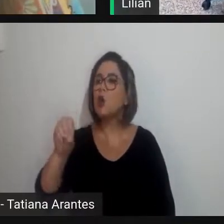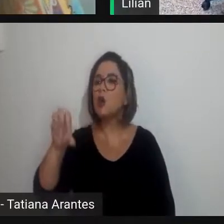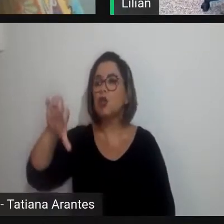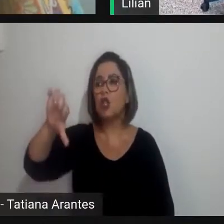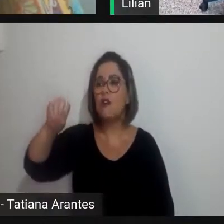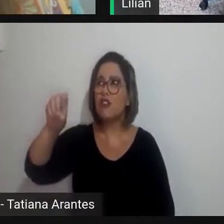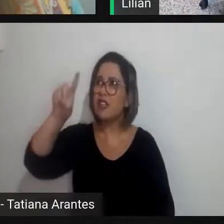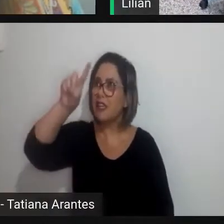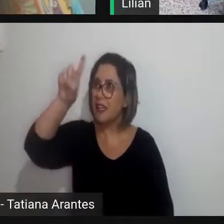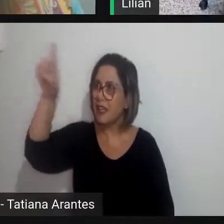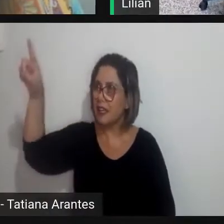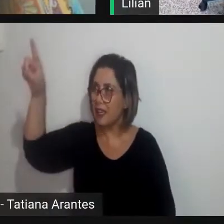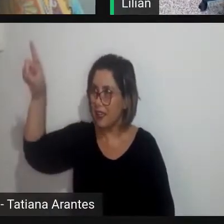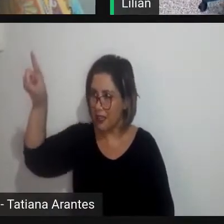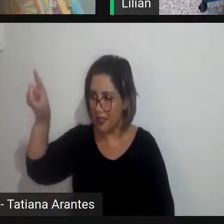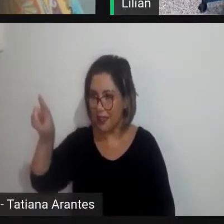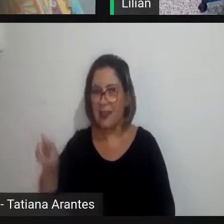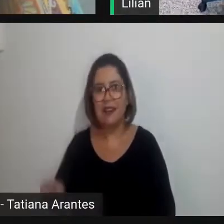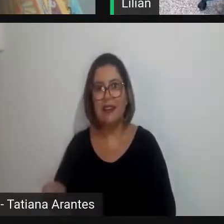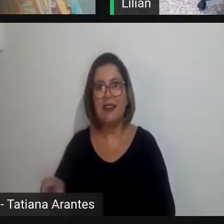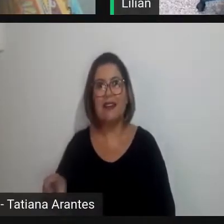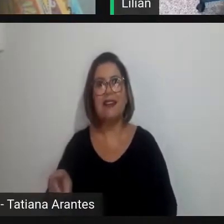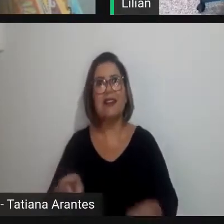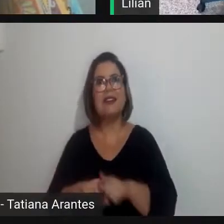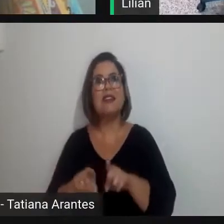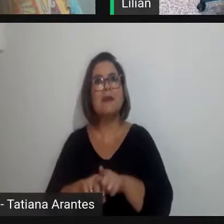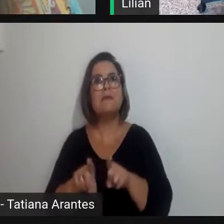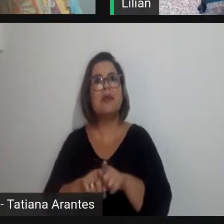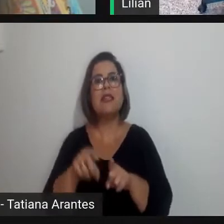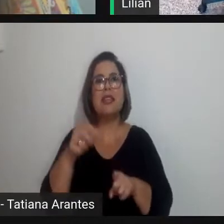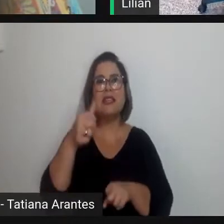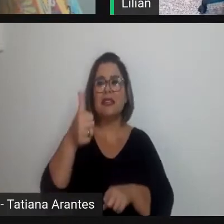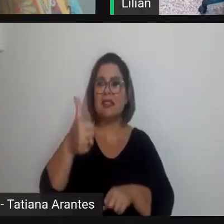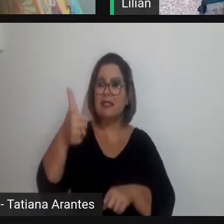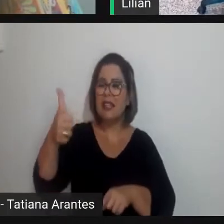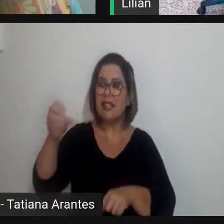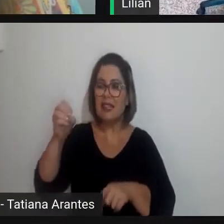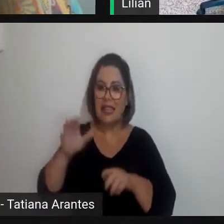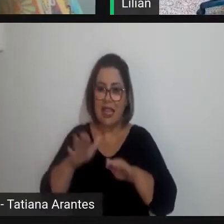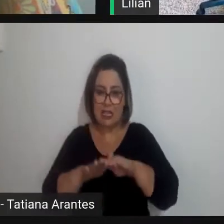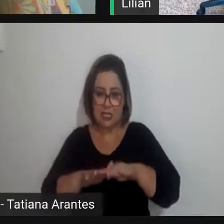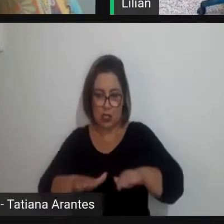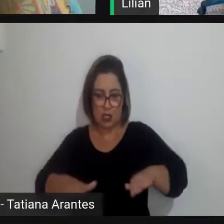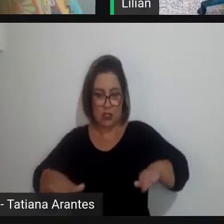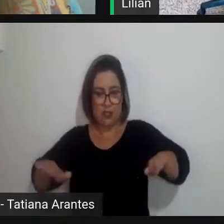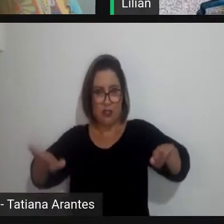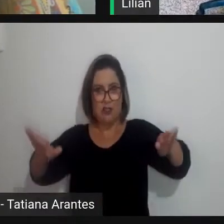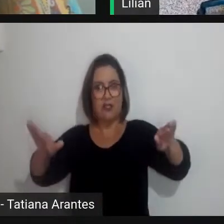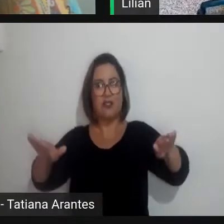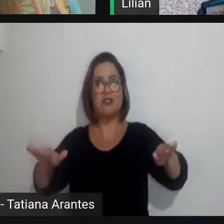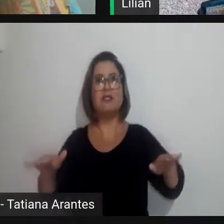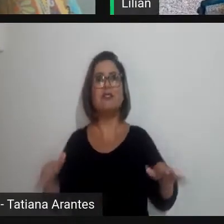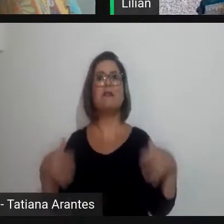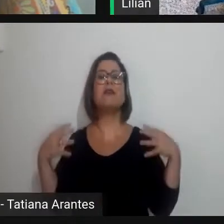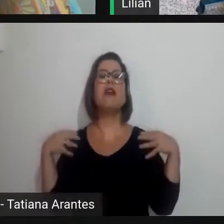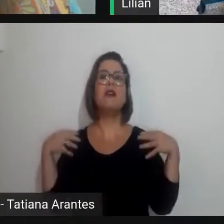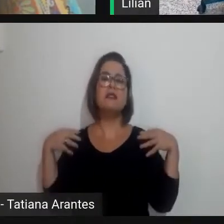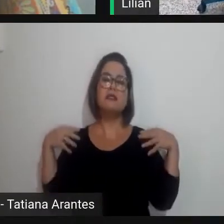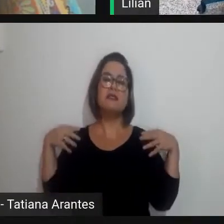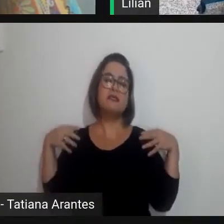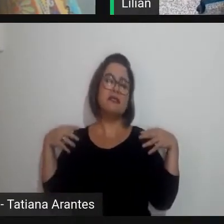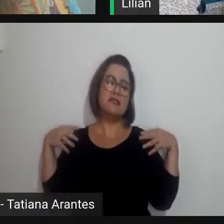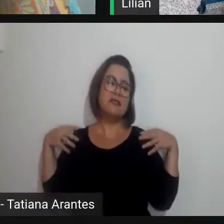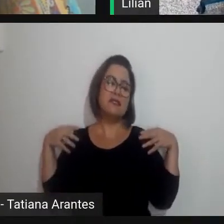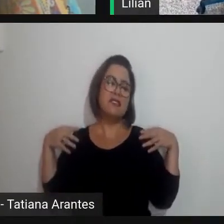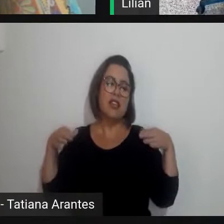de 110 graus aqui no quadril. Então, nessa posição, eu relaxo o ombro, faço